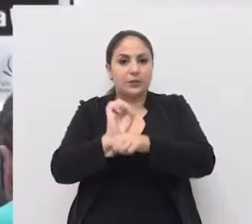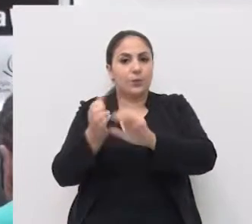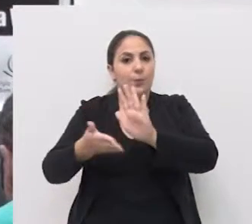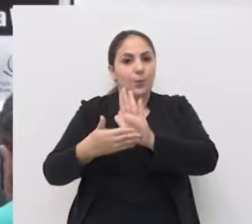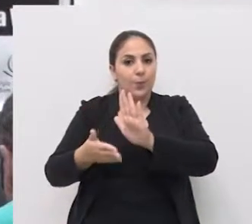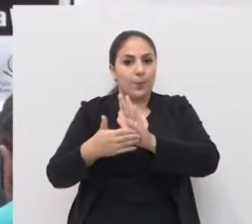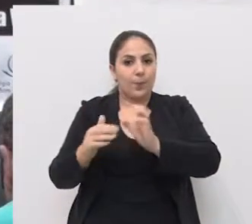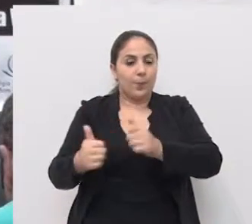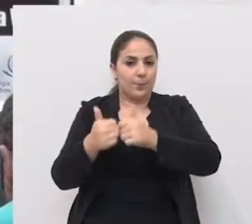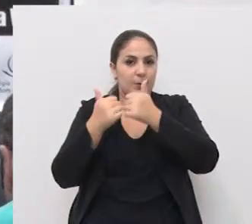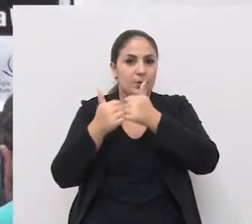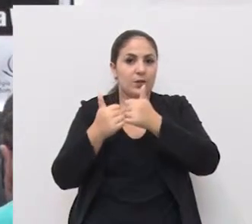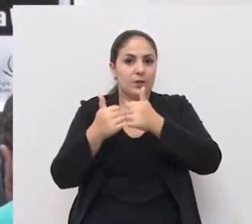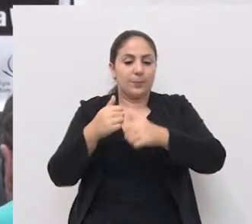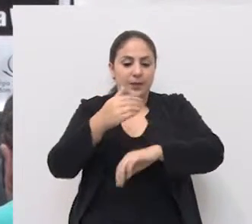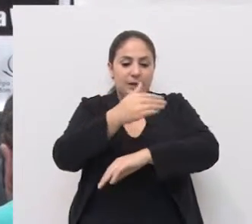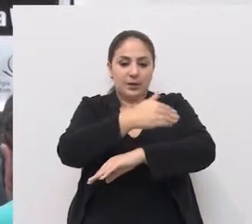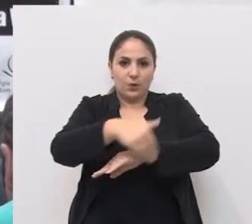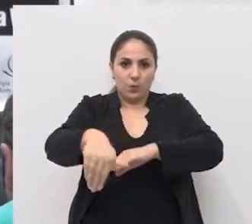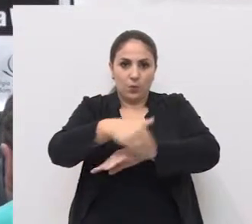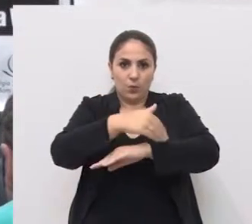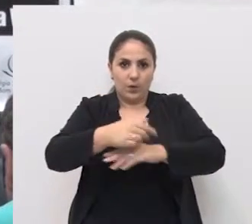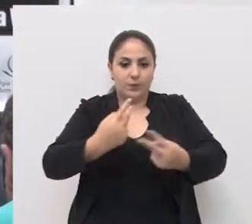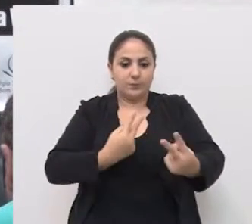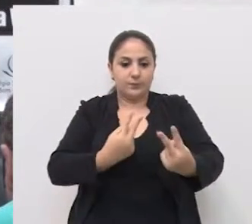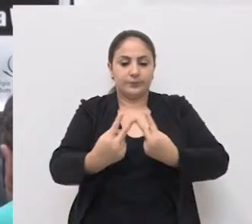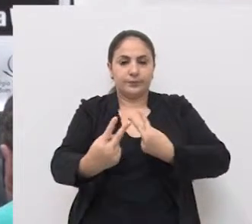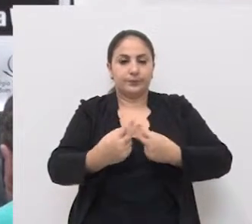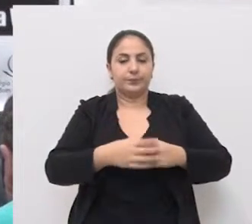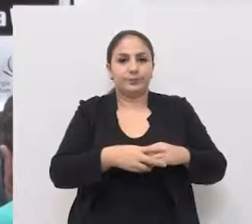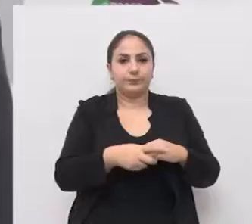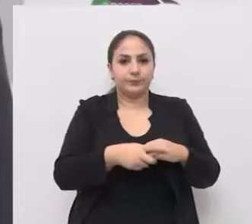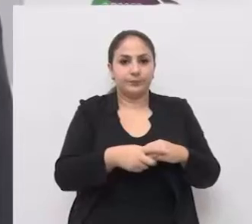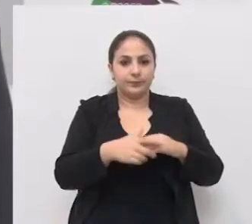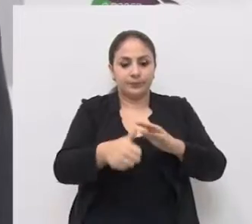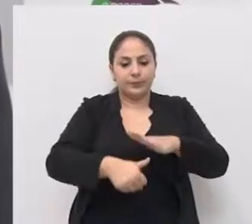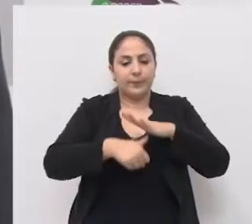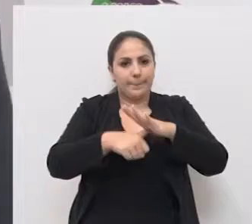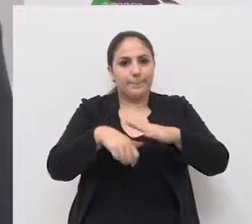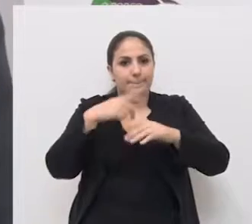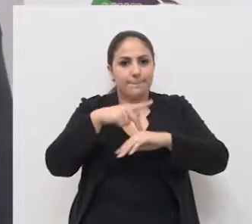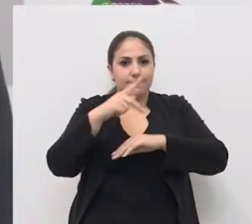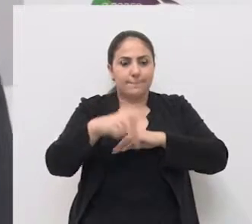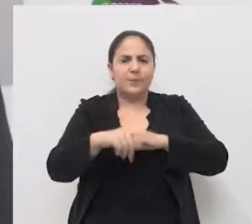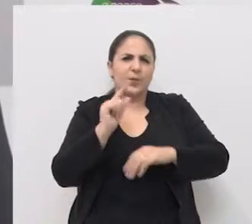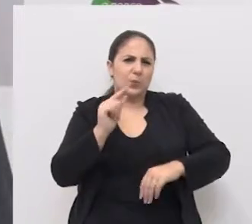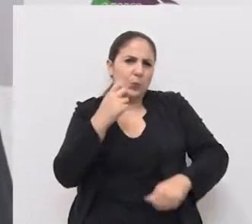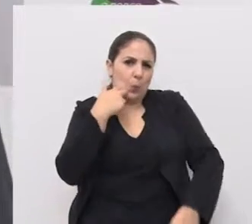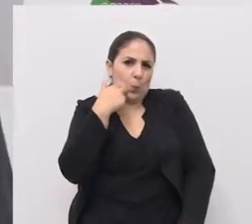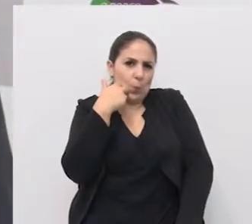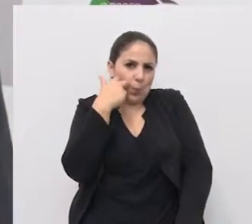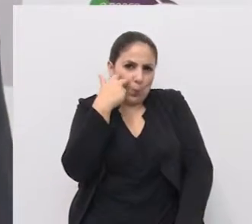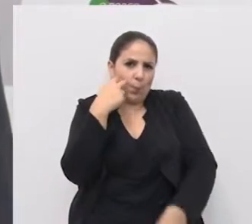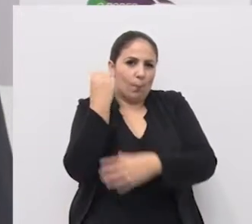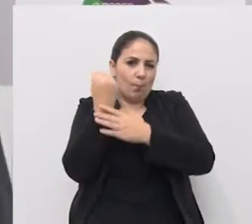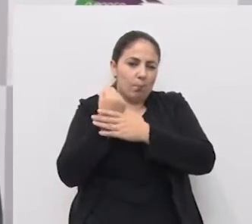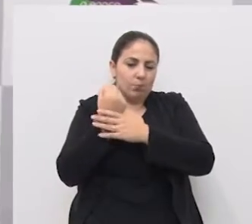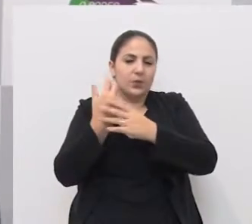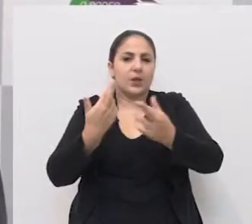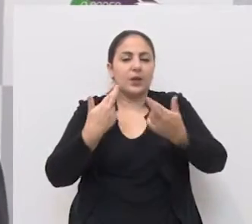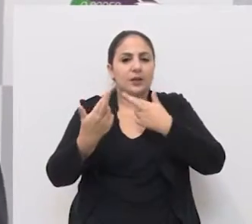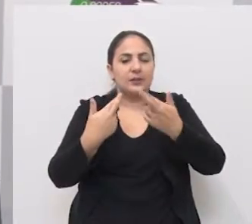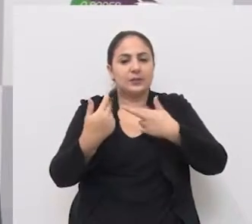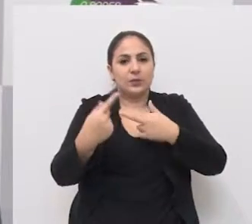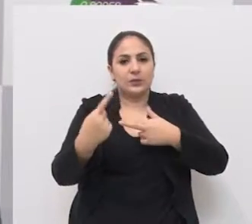Estado propostas de melhorias para o trecho que será duplicado. As lideranças de Passo Fundo elas estão um pouco tímidas em